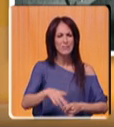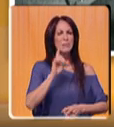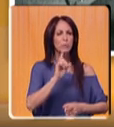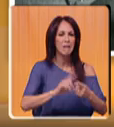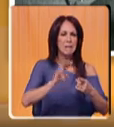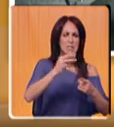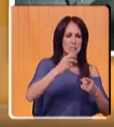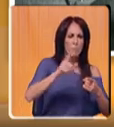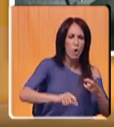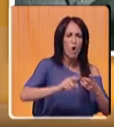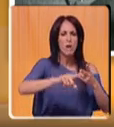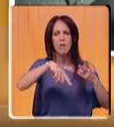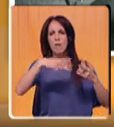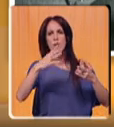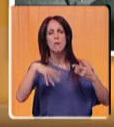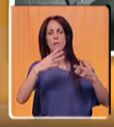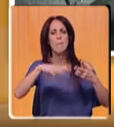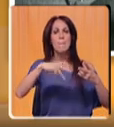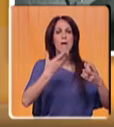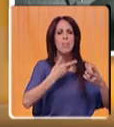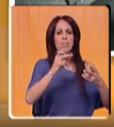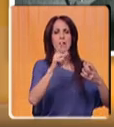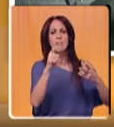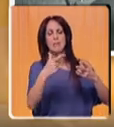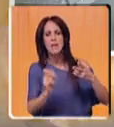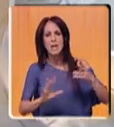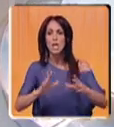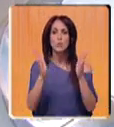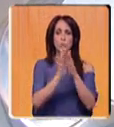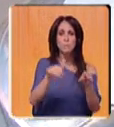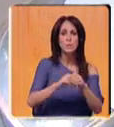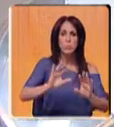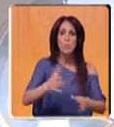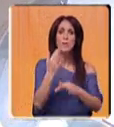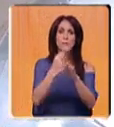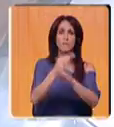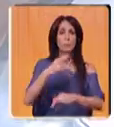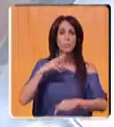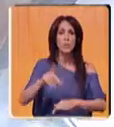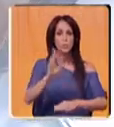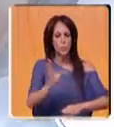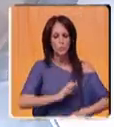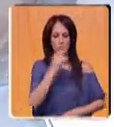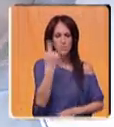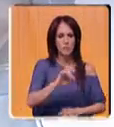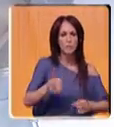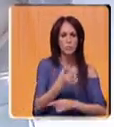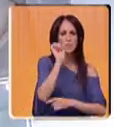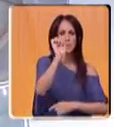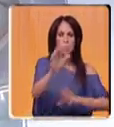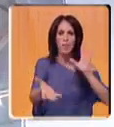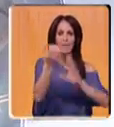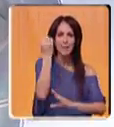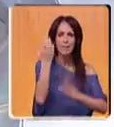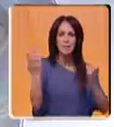as Madalenas, o Marco Paulo, todos eles aparecem naqueles festivais nos primeiros, sim, não é? Sim, sim, sim. Portanto, tu estavas confiante da tua canção, Oração, para